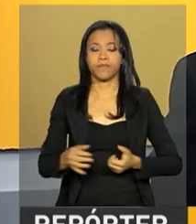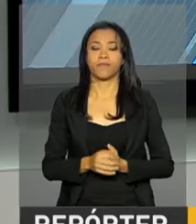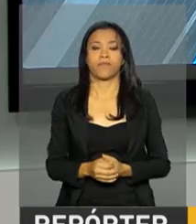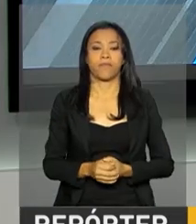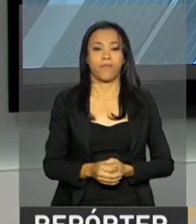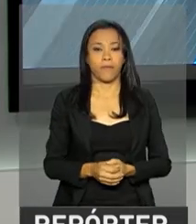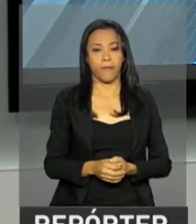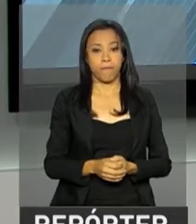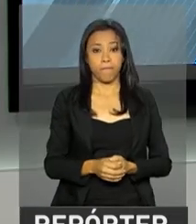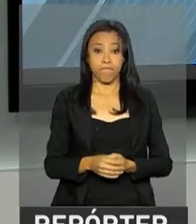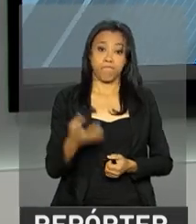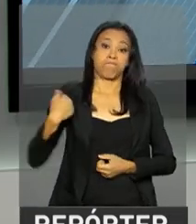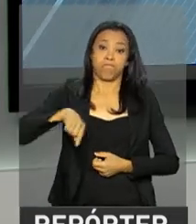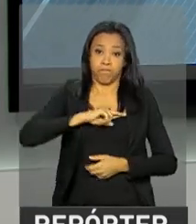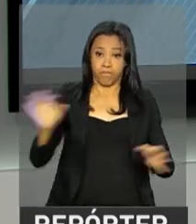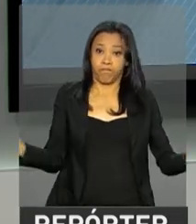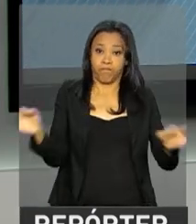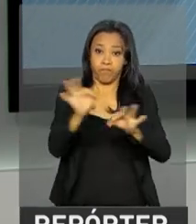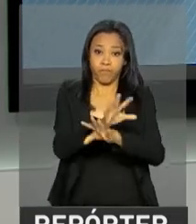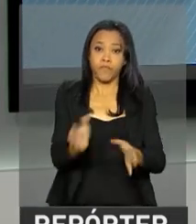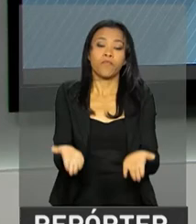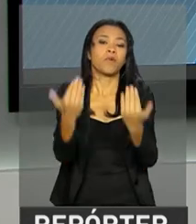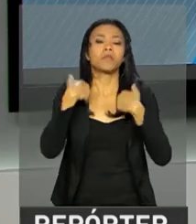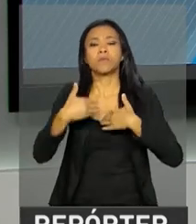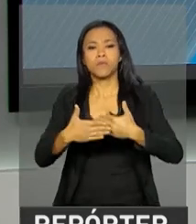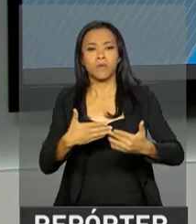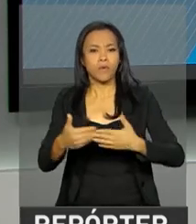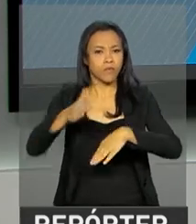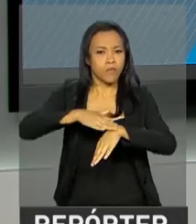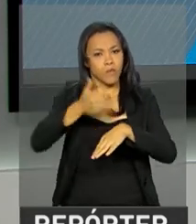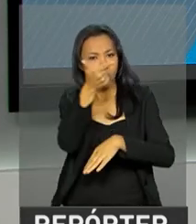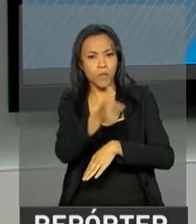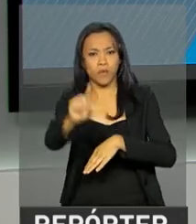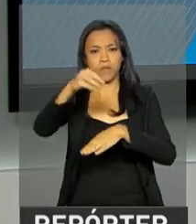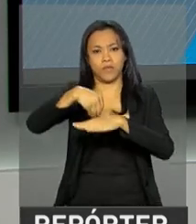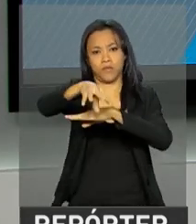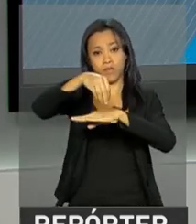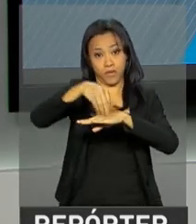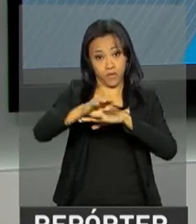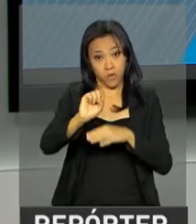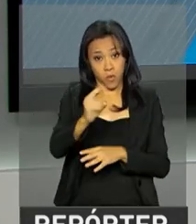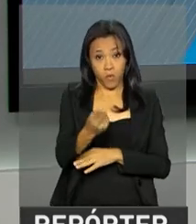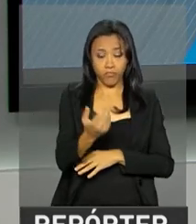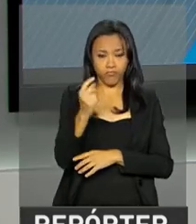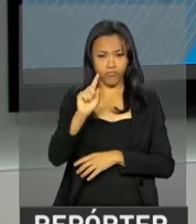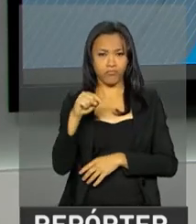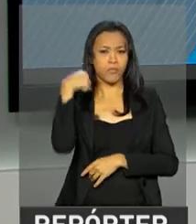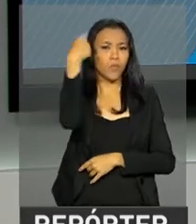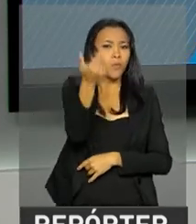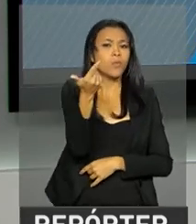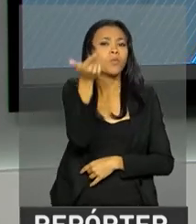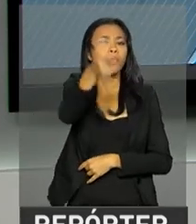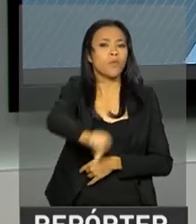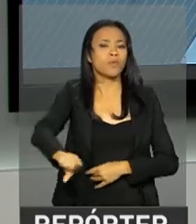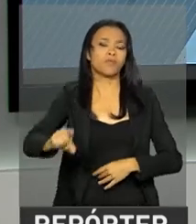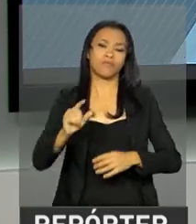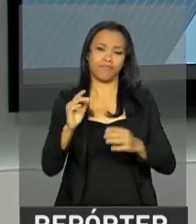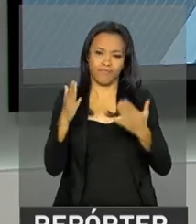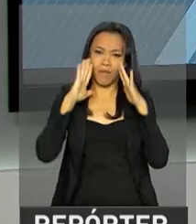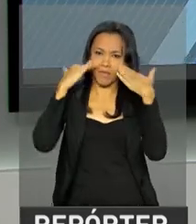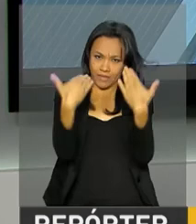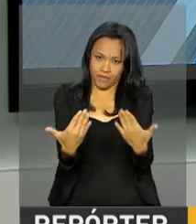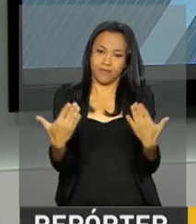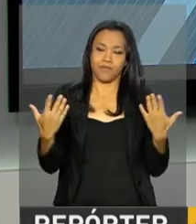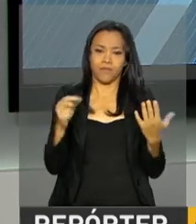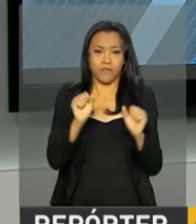inep.gov.br. O repórter NBR fica por aqui, voltamos a qualquer momento com outras informações ou em 1 hora na nossa próxima edição. Você